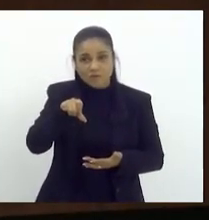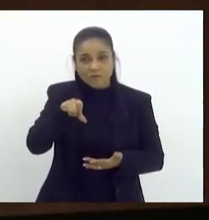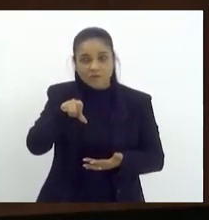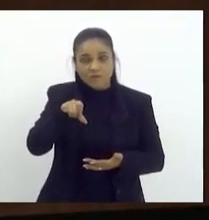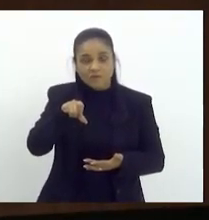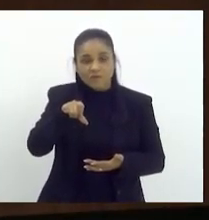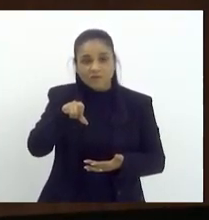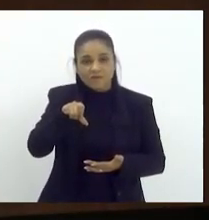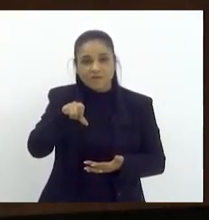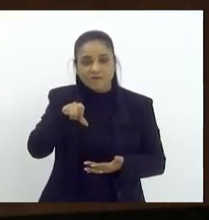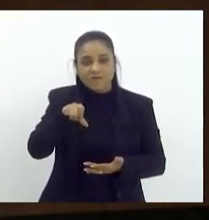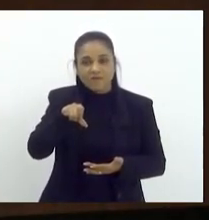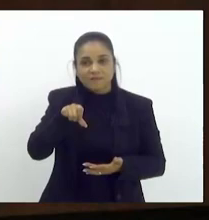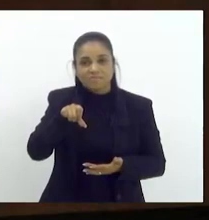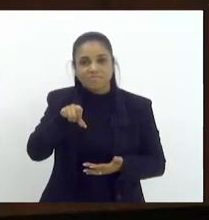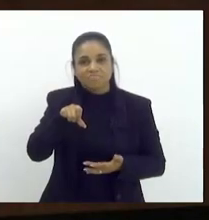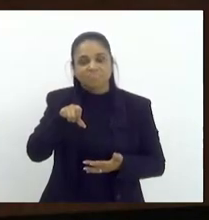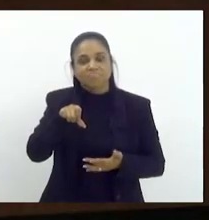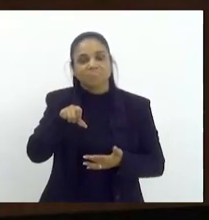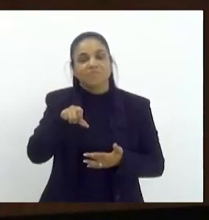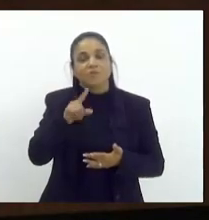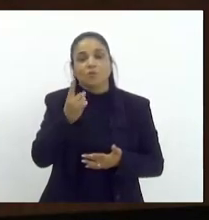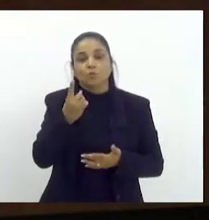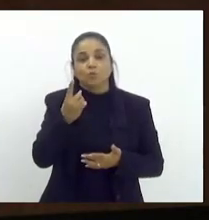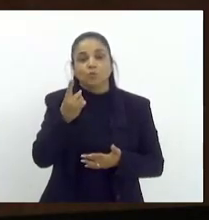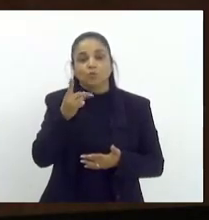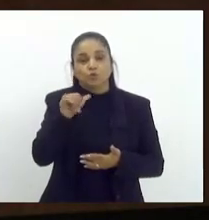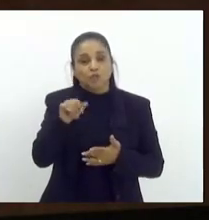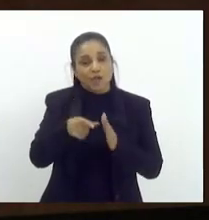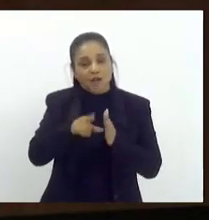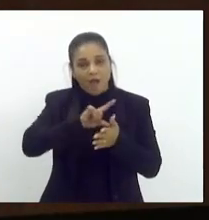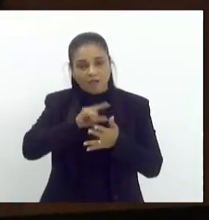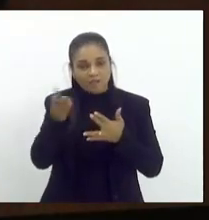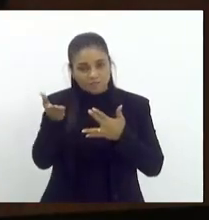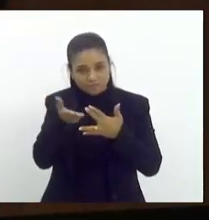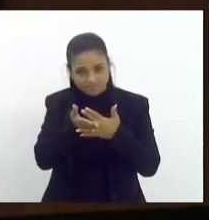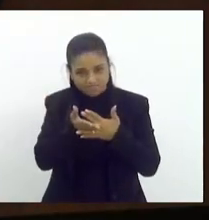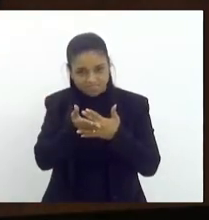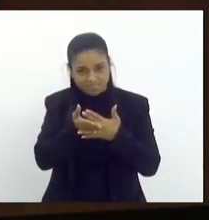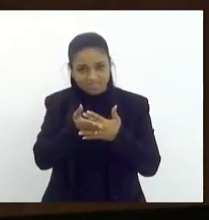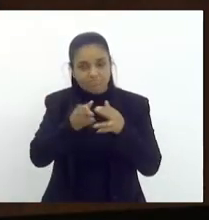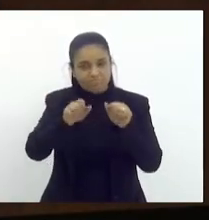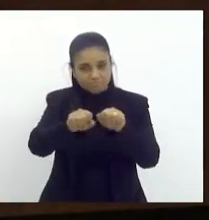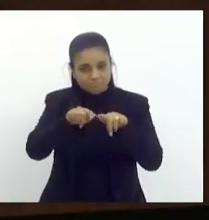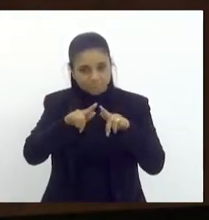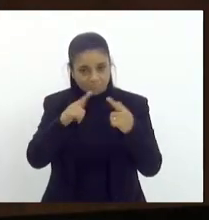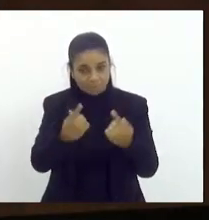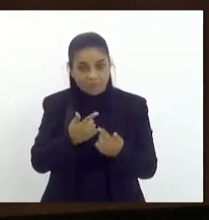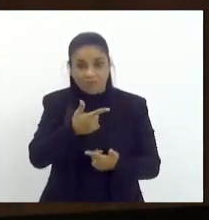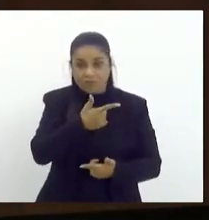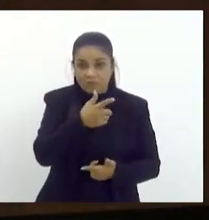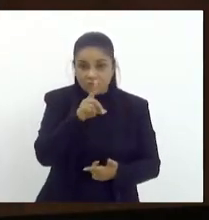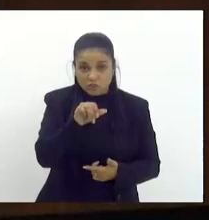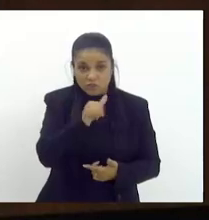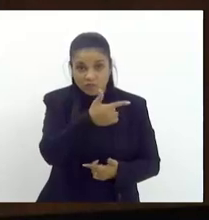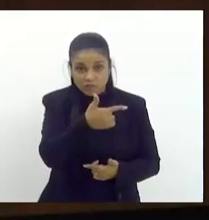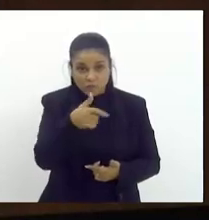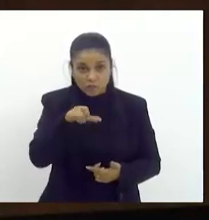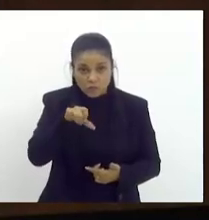véspera do início do recesso parlamentar 29 de agosto e essa data senhora Presidente